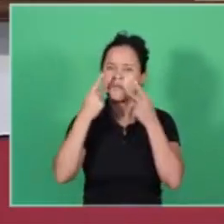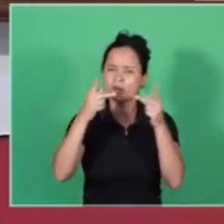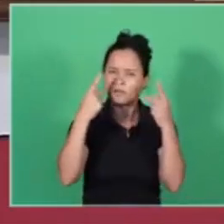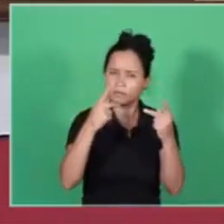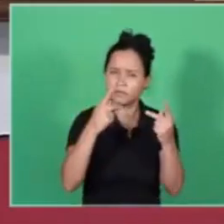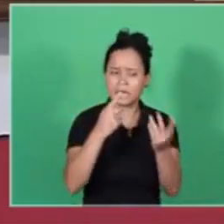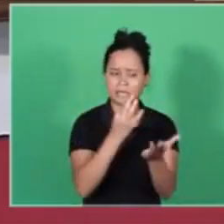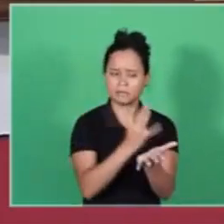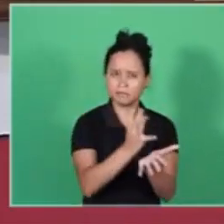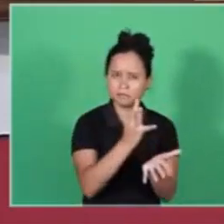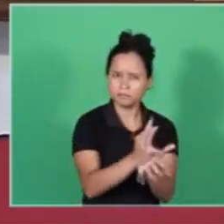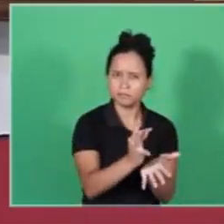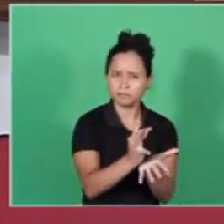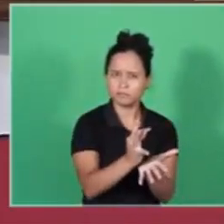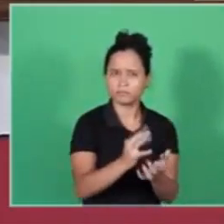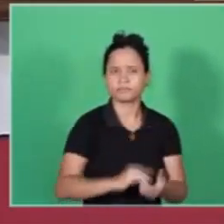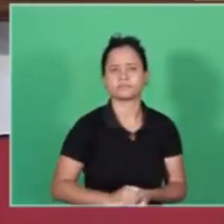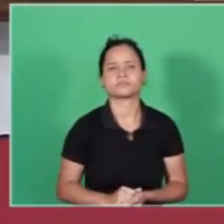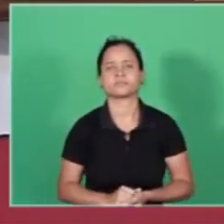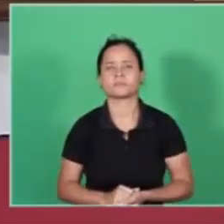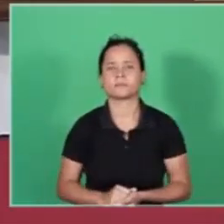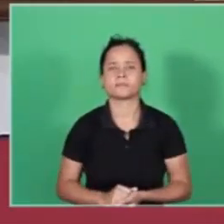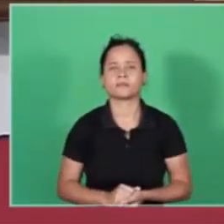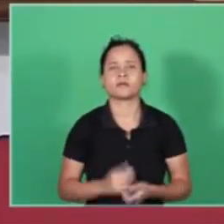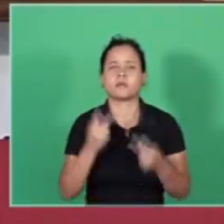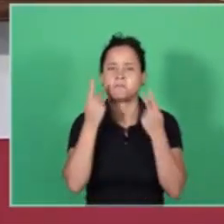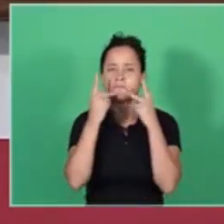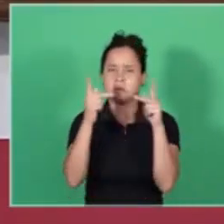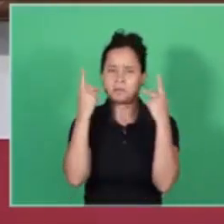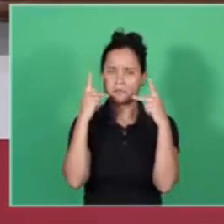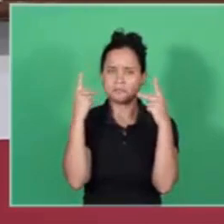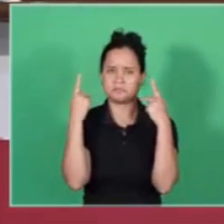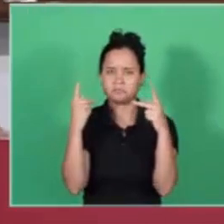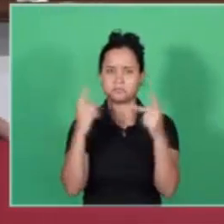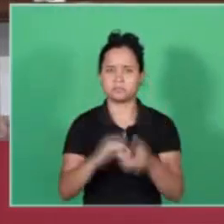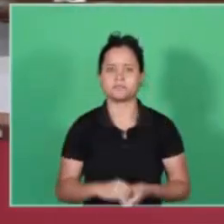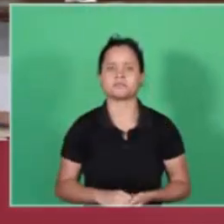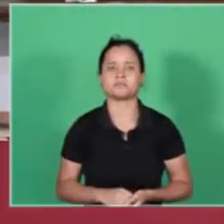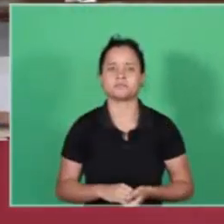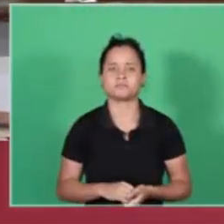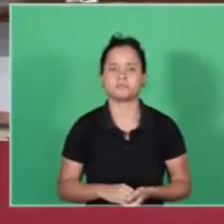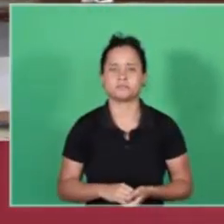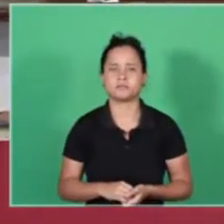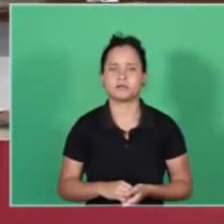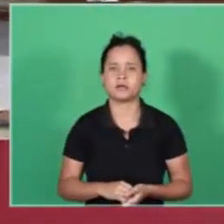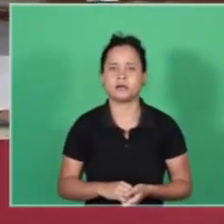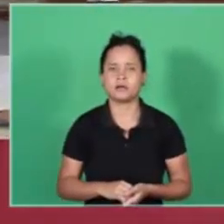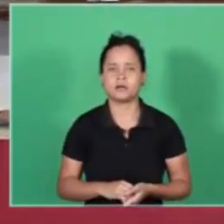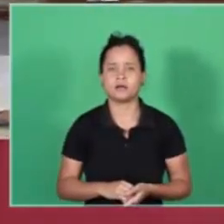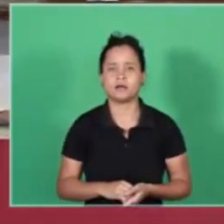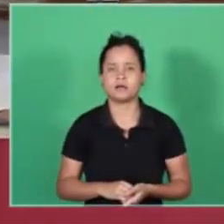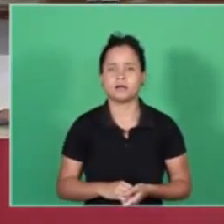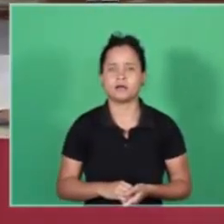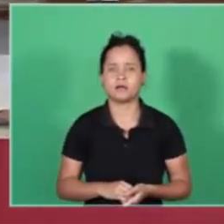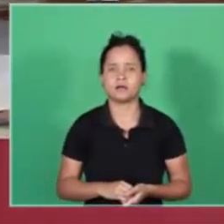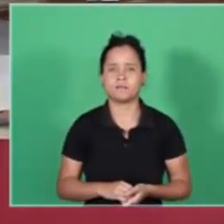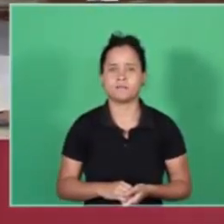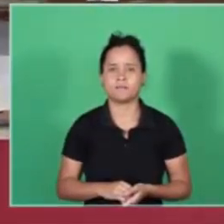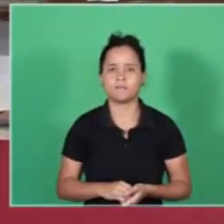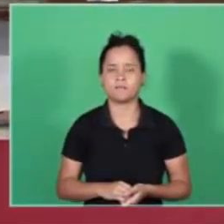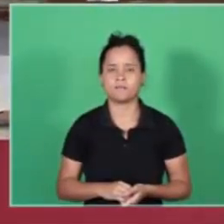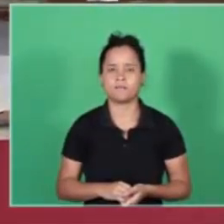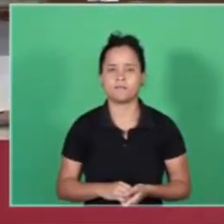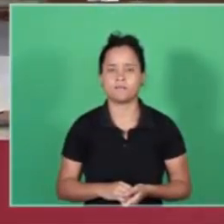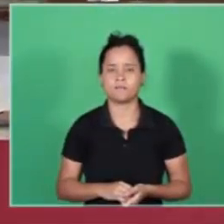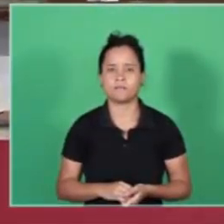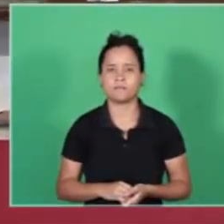Teólogos. Eles pregavam o seguinte, é de que não ia haver a salvação, era